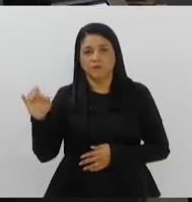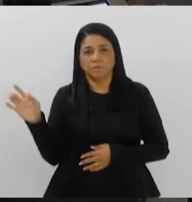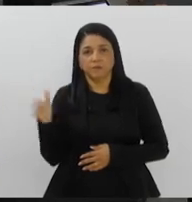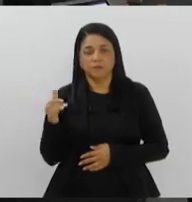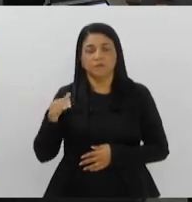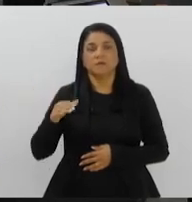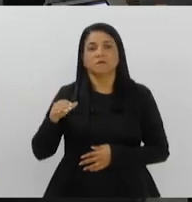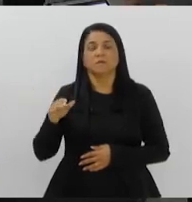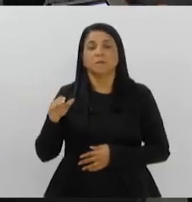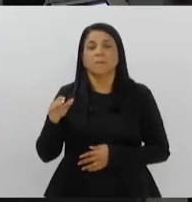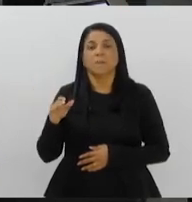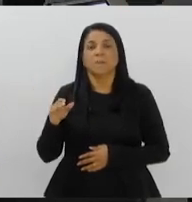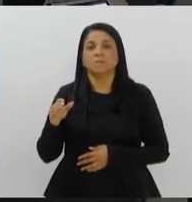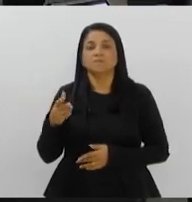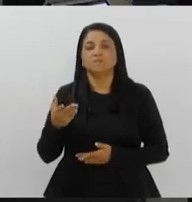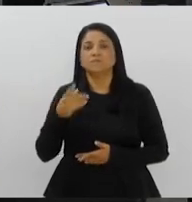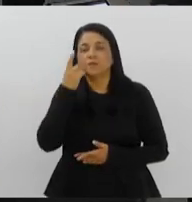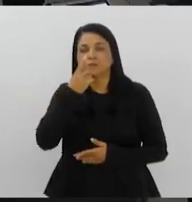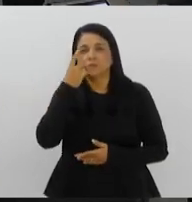deputado